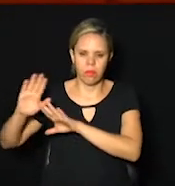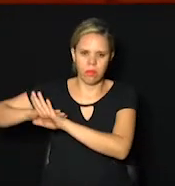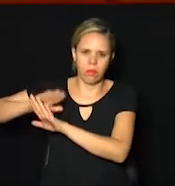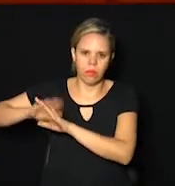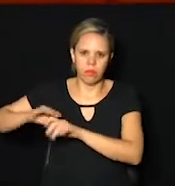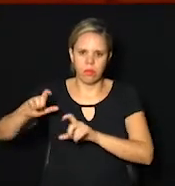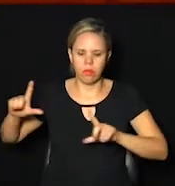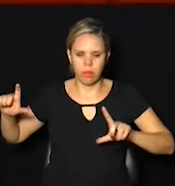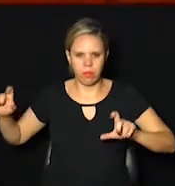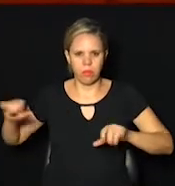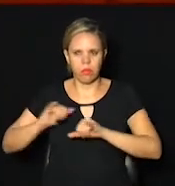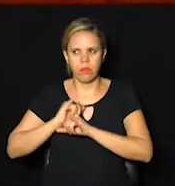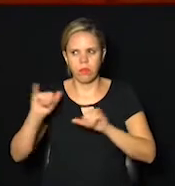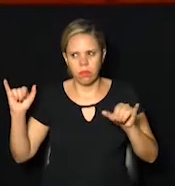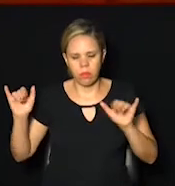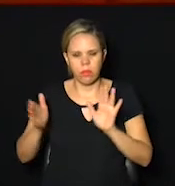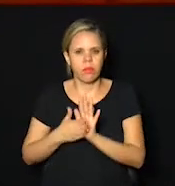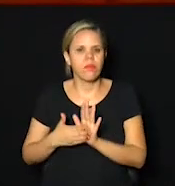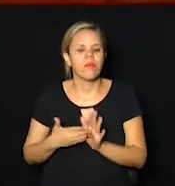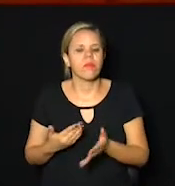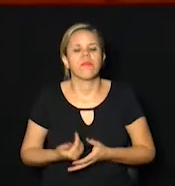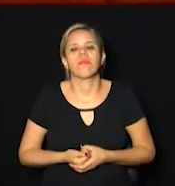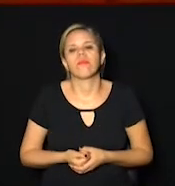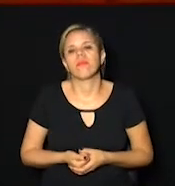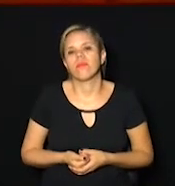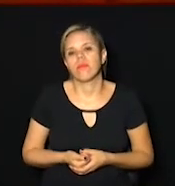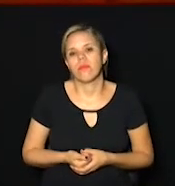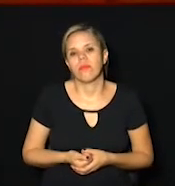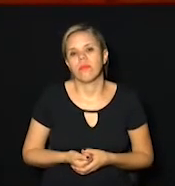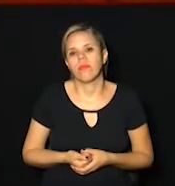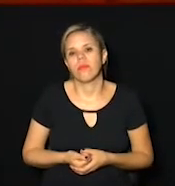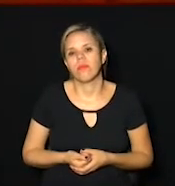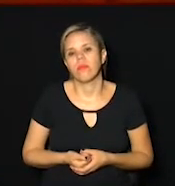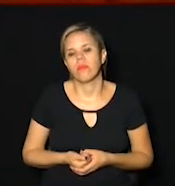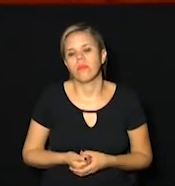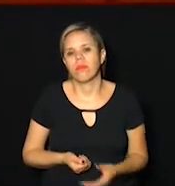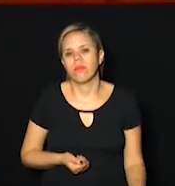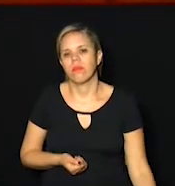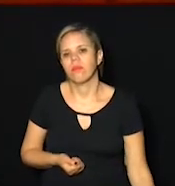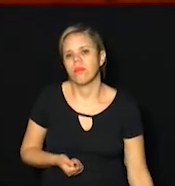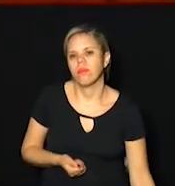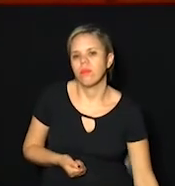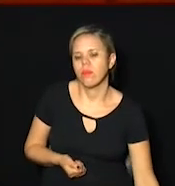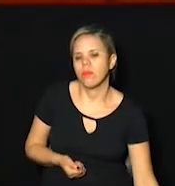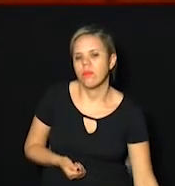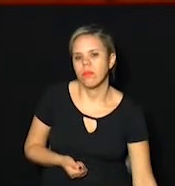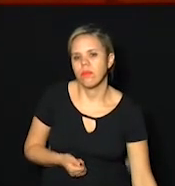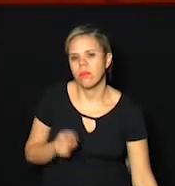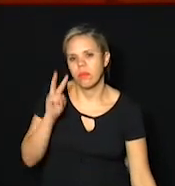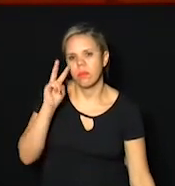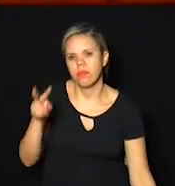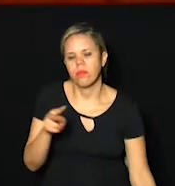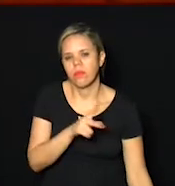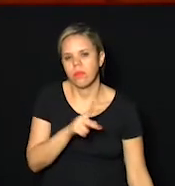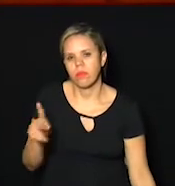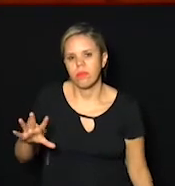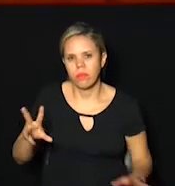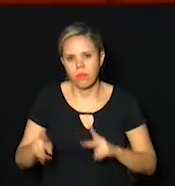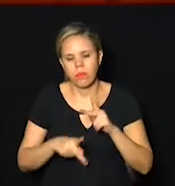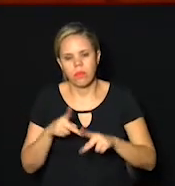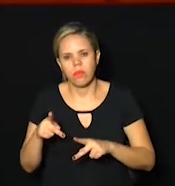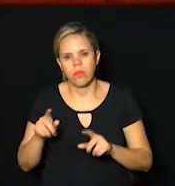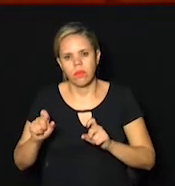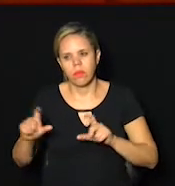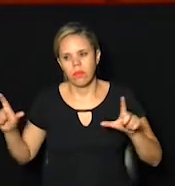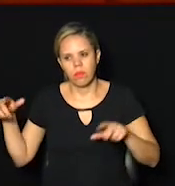de campanha, tá? Isso é, inclusive, nossa, você olha para eleição presidencial, todo mundo usa bandeira do Brasil,